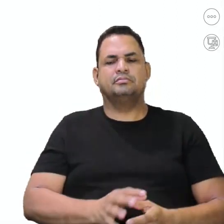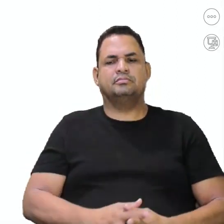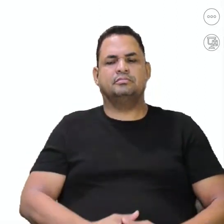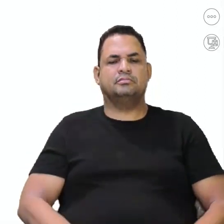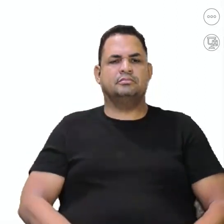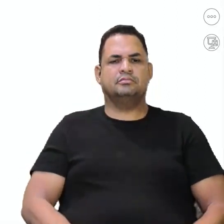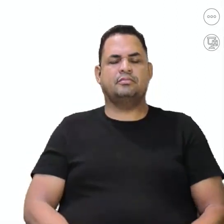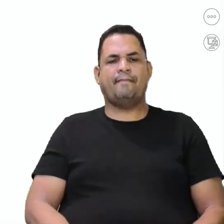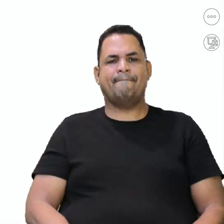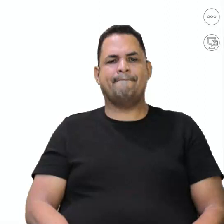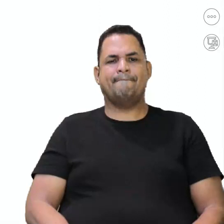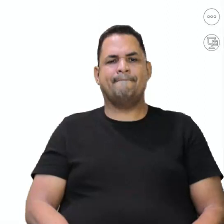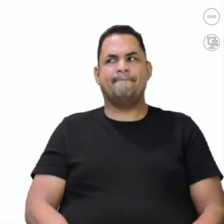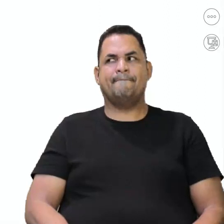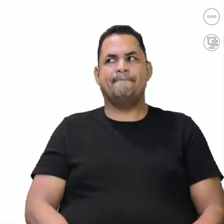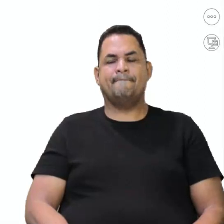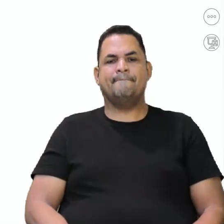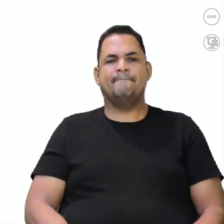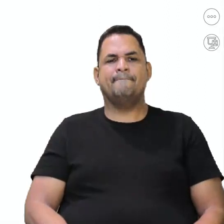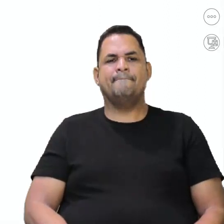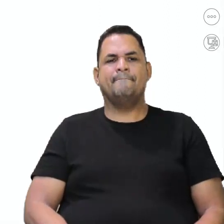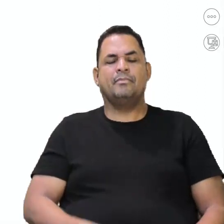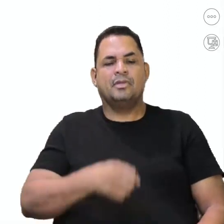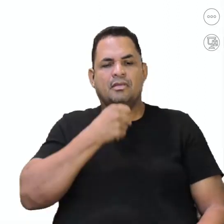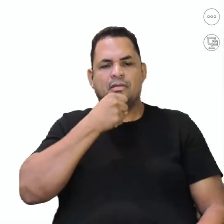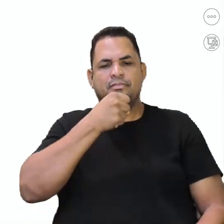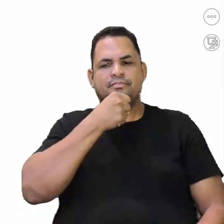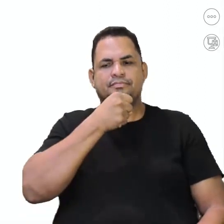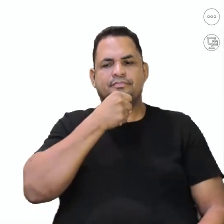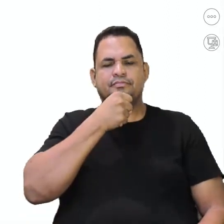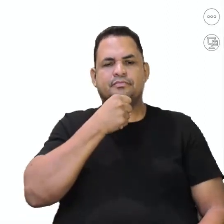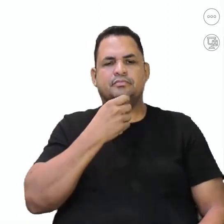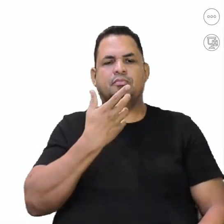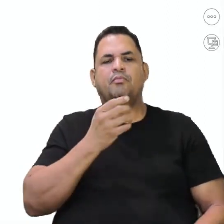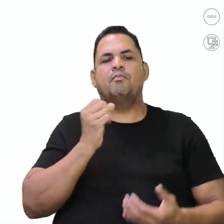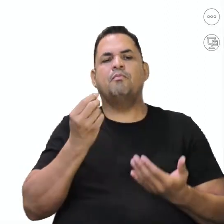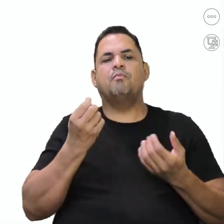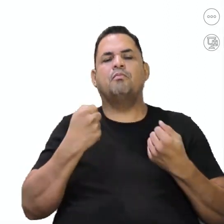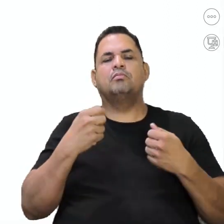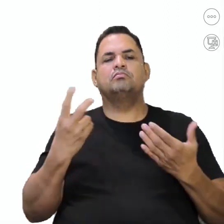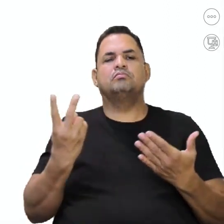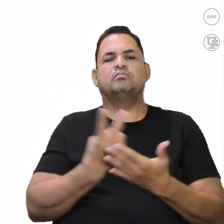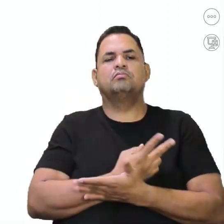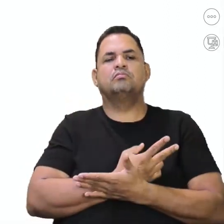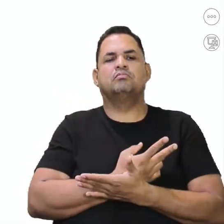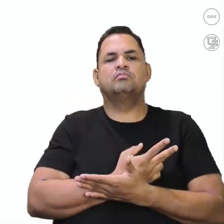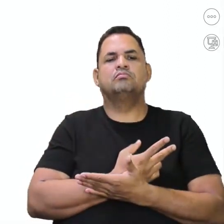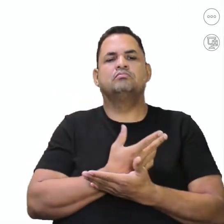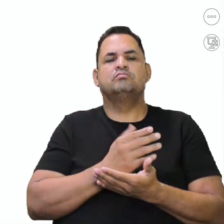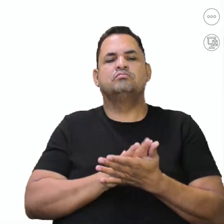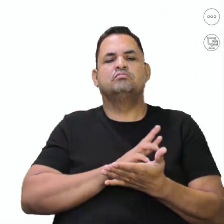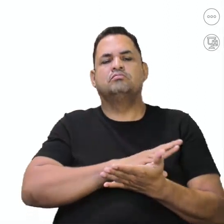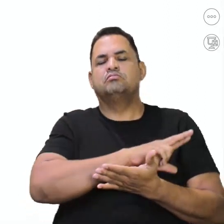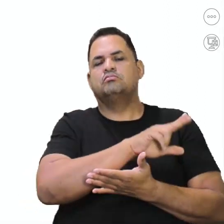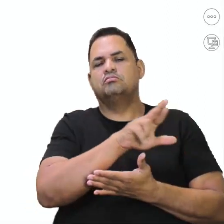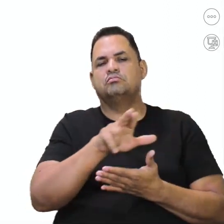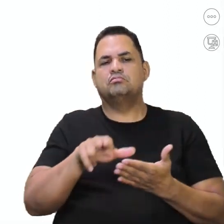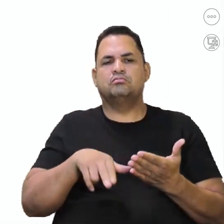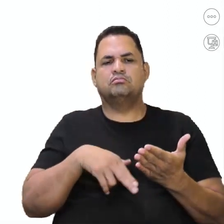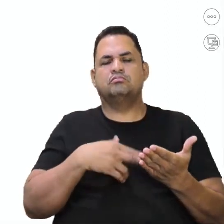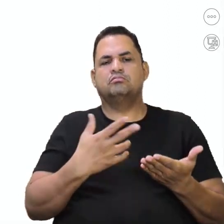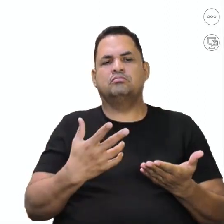wide variety of contexts. Então as entrevistas elas podem acontecer, can happen, numa